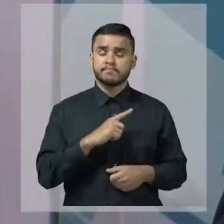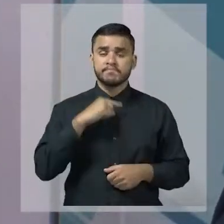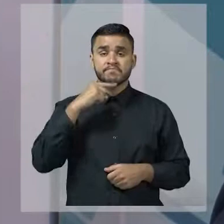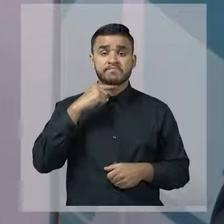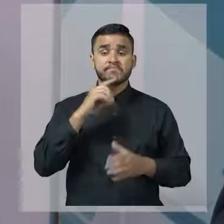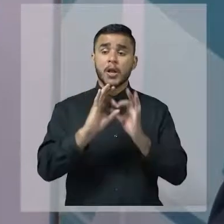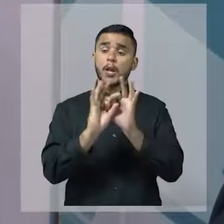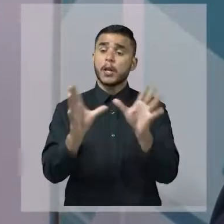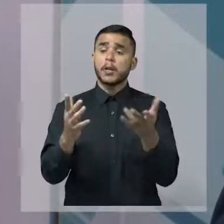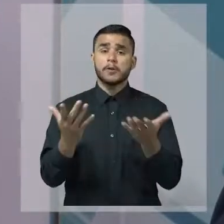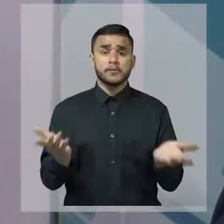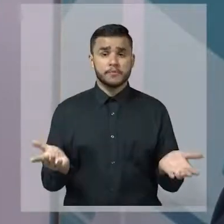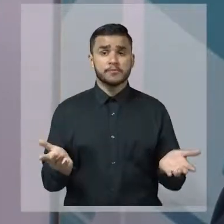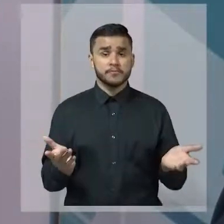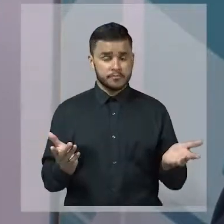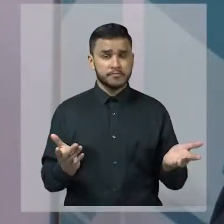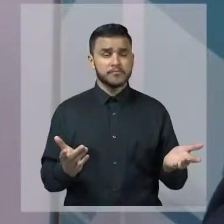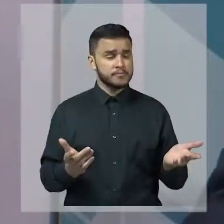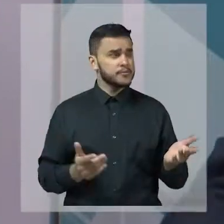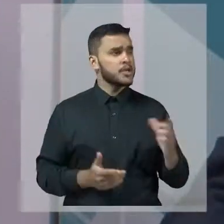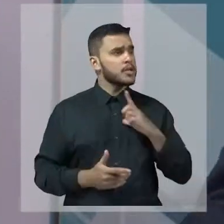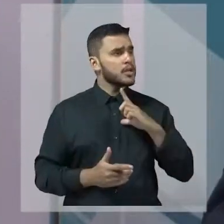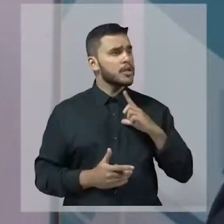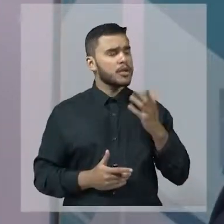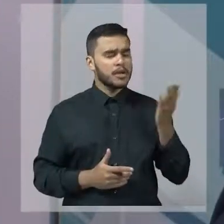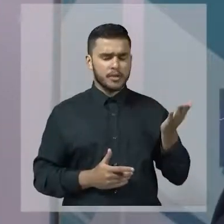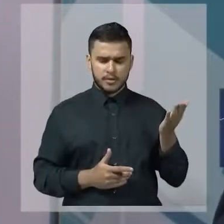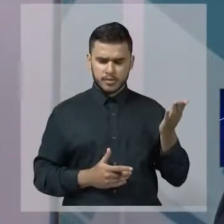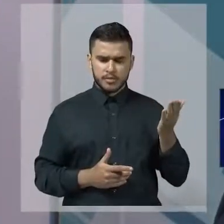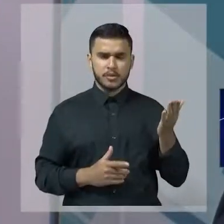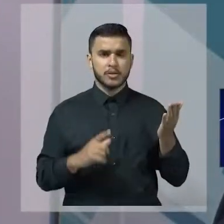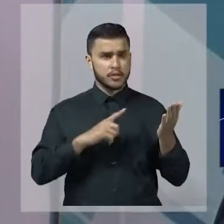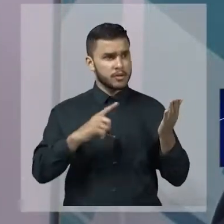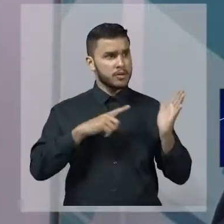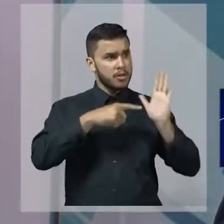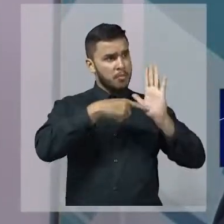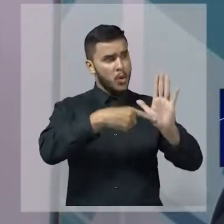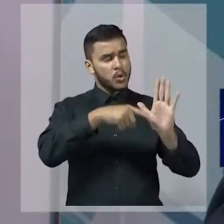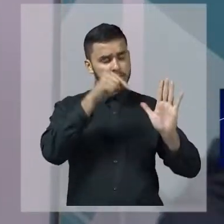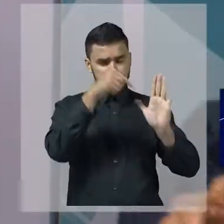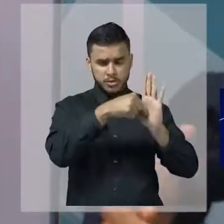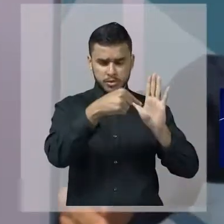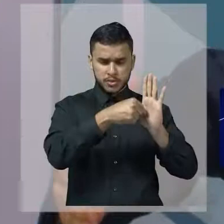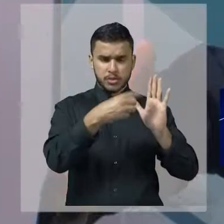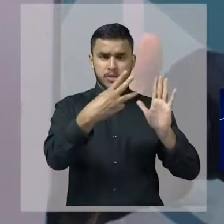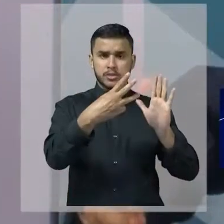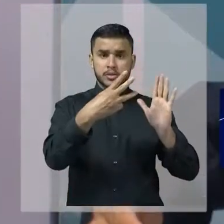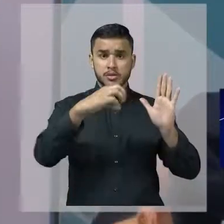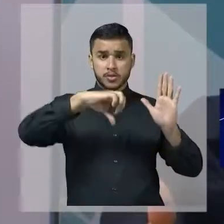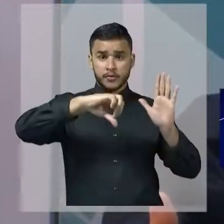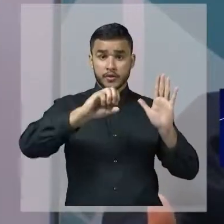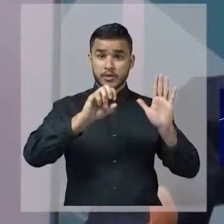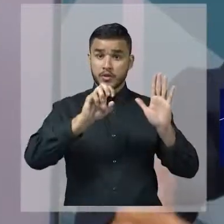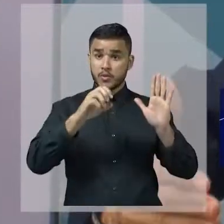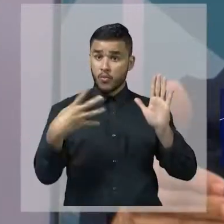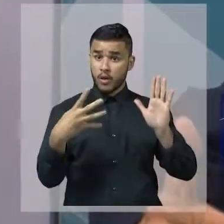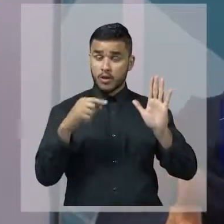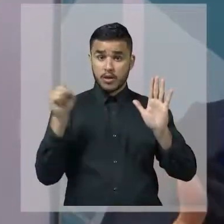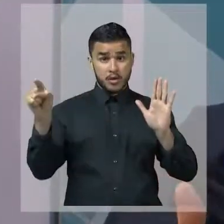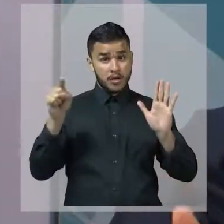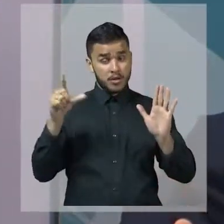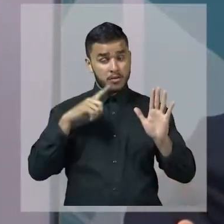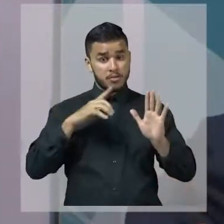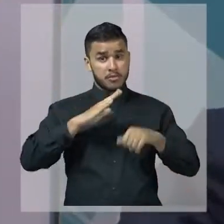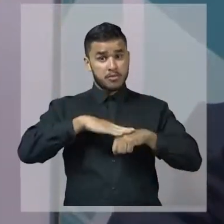punir. Você tem, por exemplo, um exemplo, a súmula 394. O Supremo consagrou